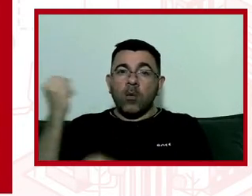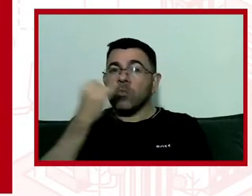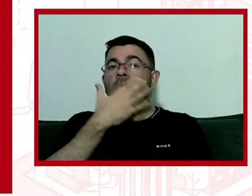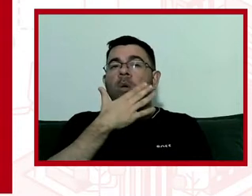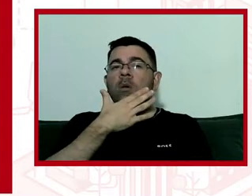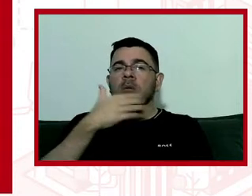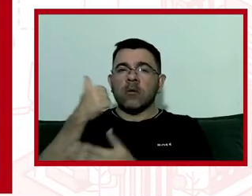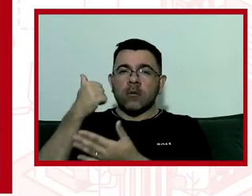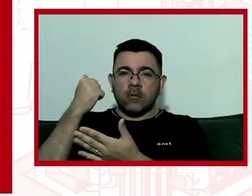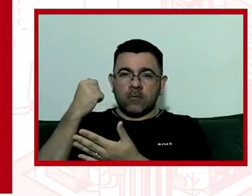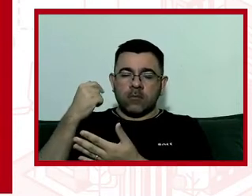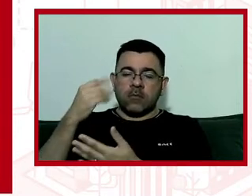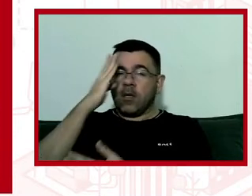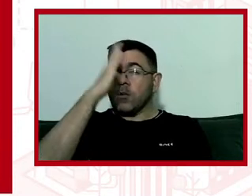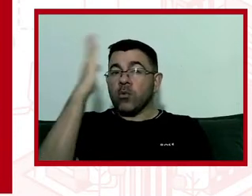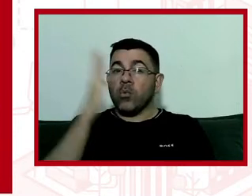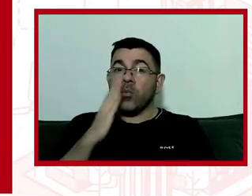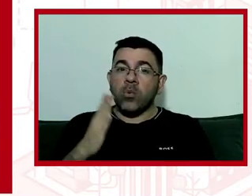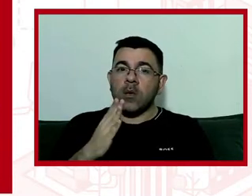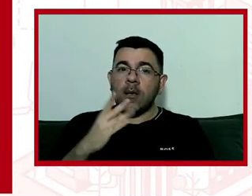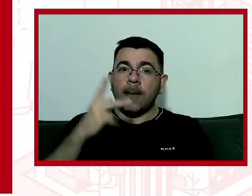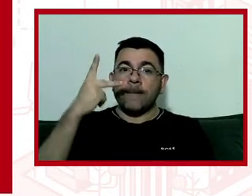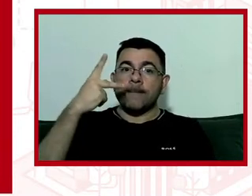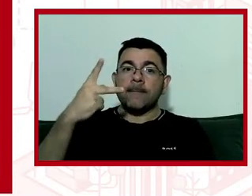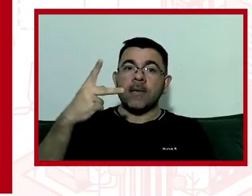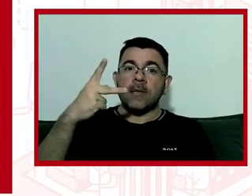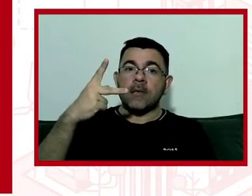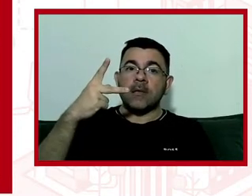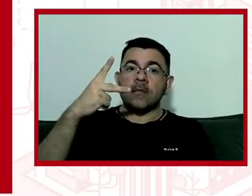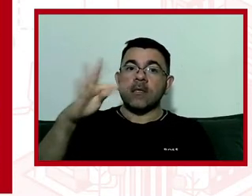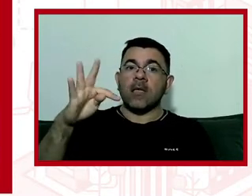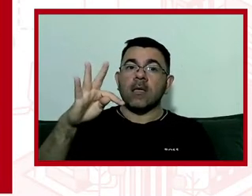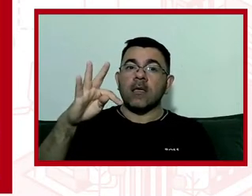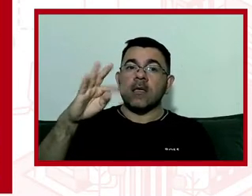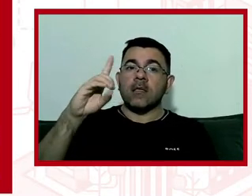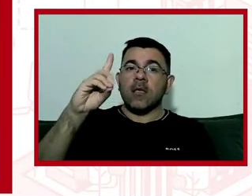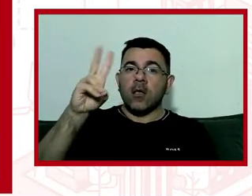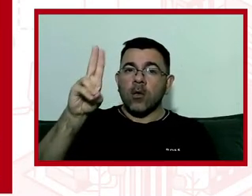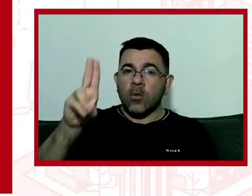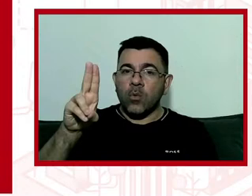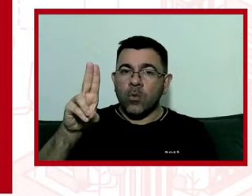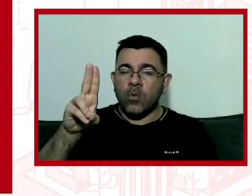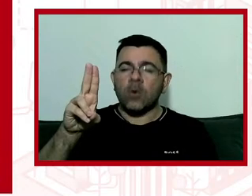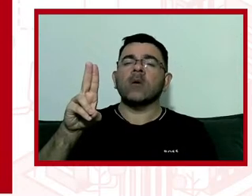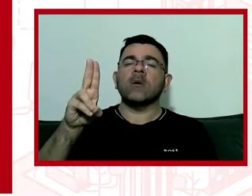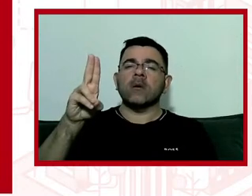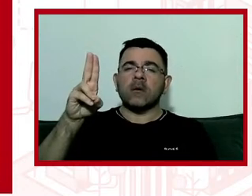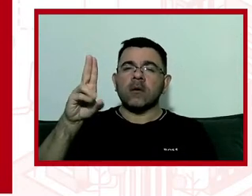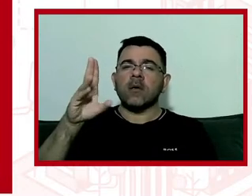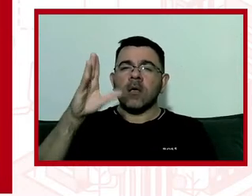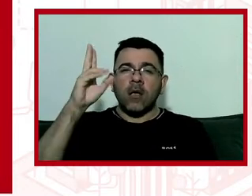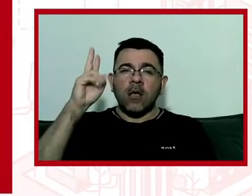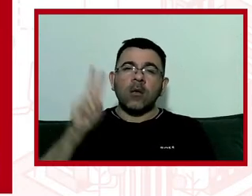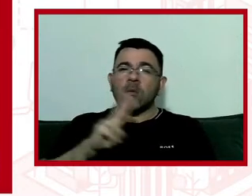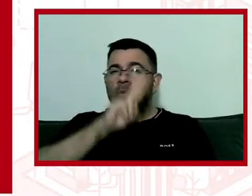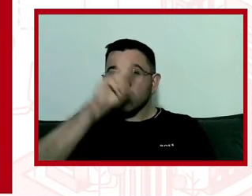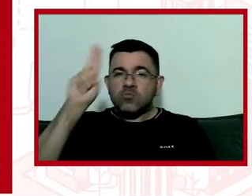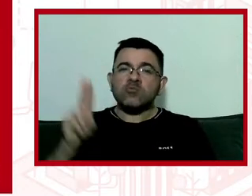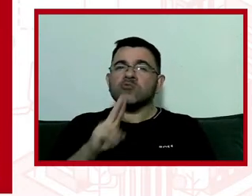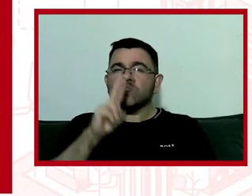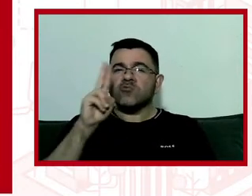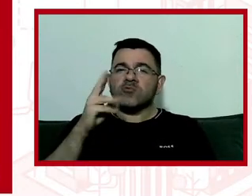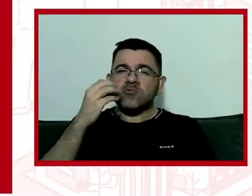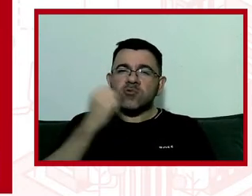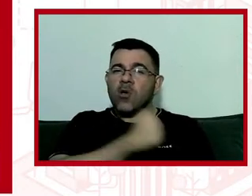Case do Brasil inclusive o TCU né que é o órgão de Controle que todo mundo se tremia né elogia o nosso trabalho e tá e torna